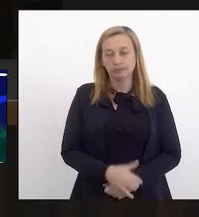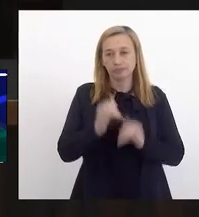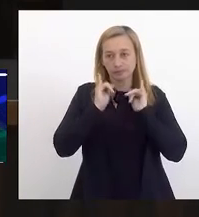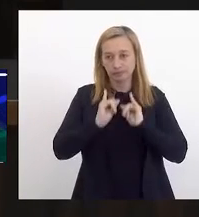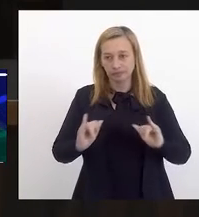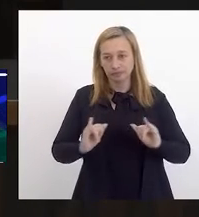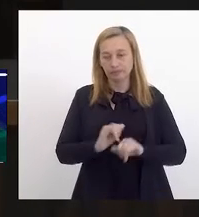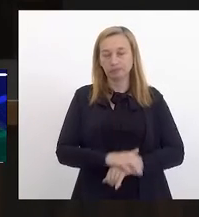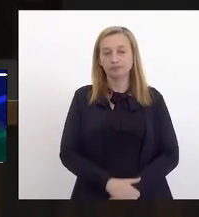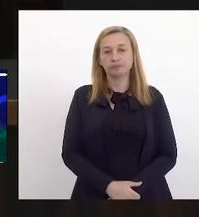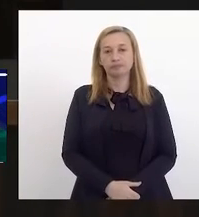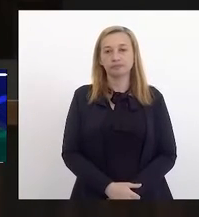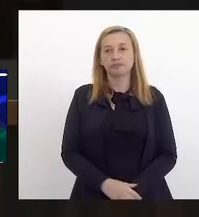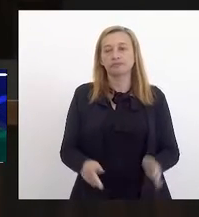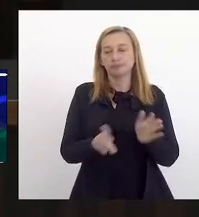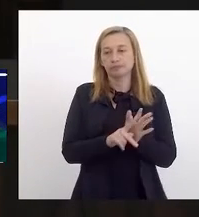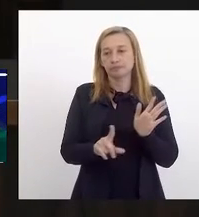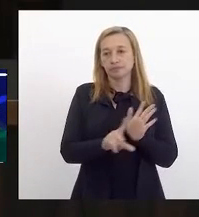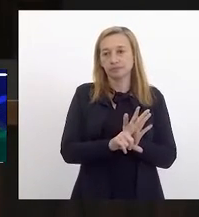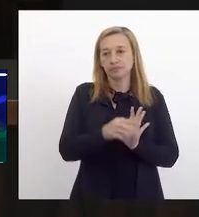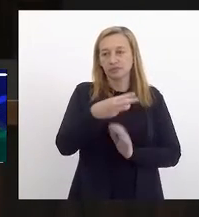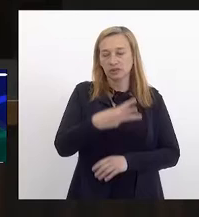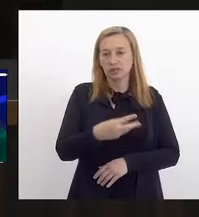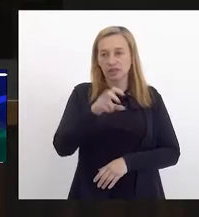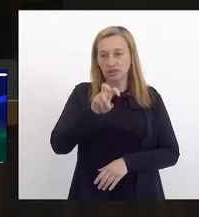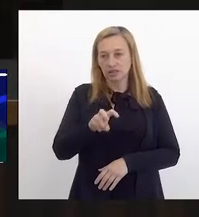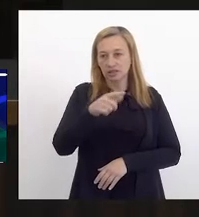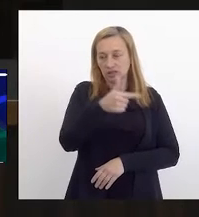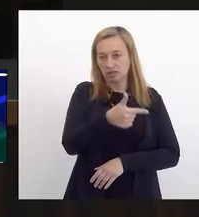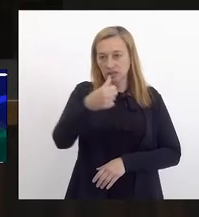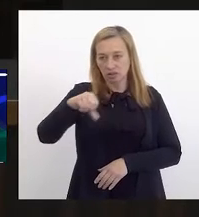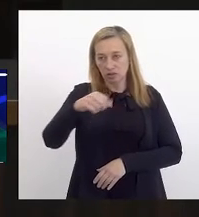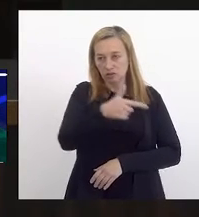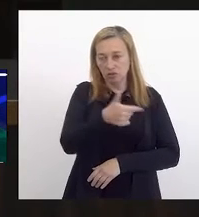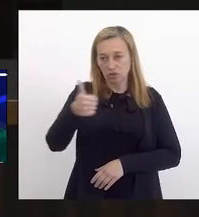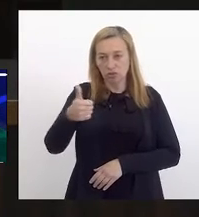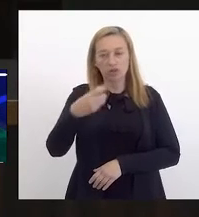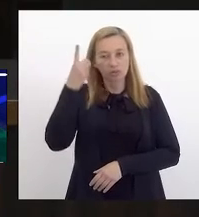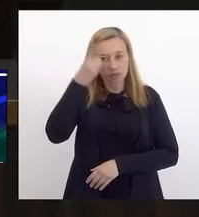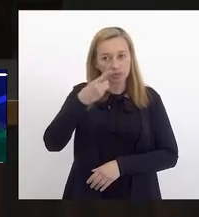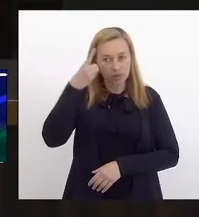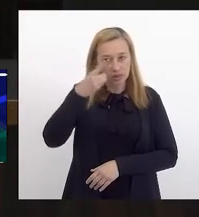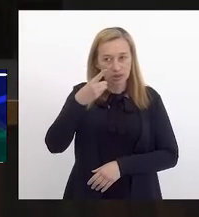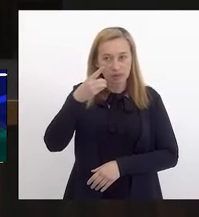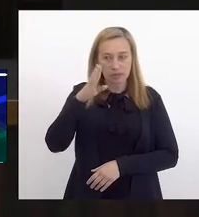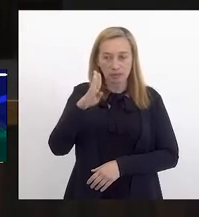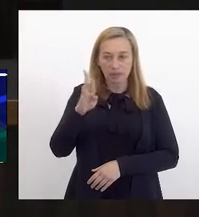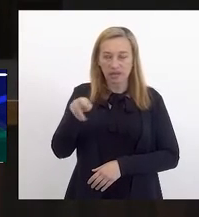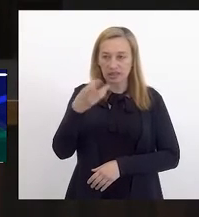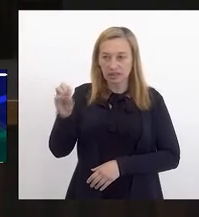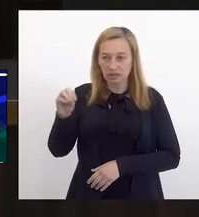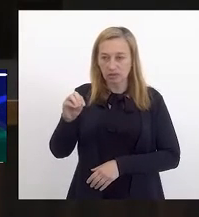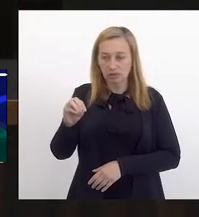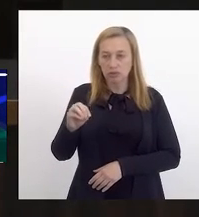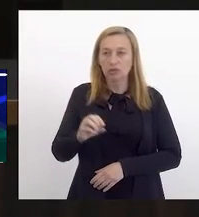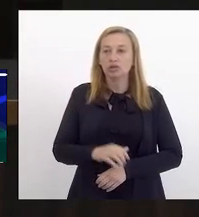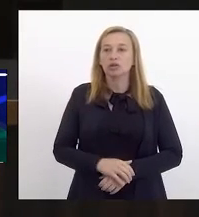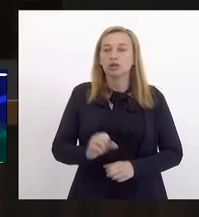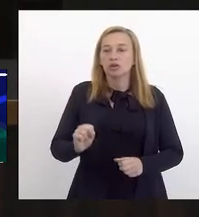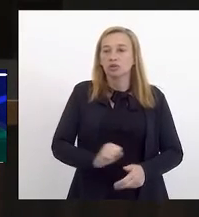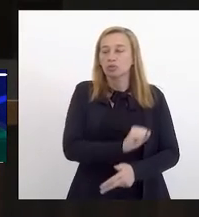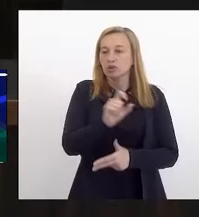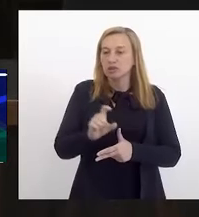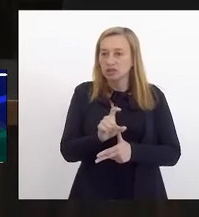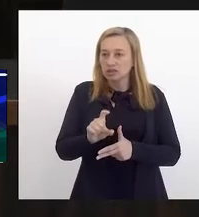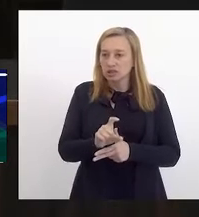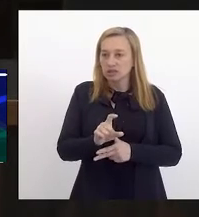Anuncio. Projeto de lei 3519 de 21, de autoria do deputado Brazão, que autoriza o Poder